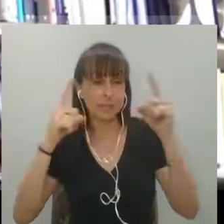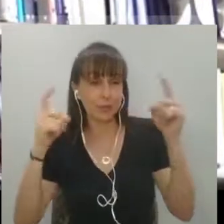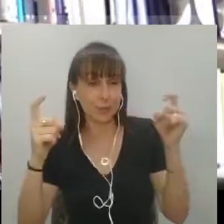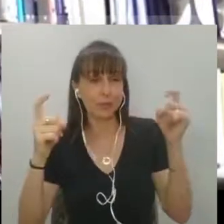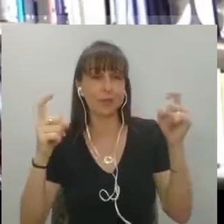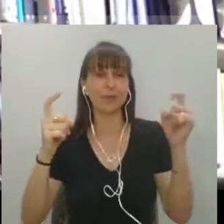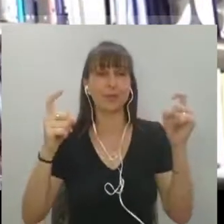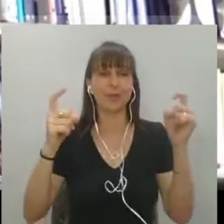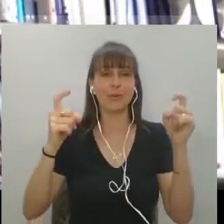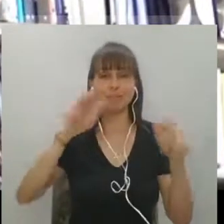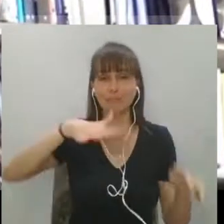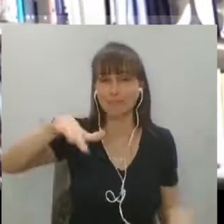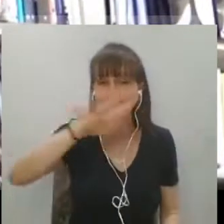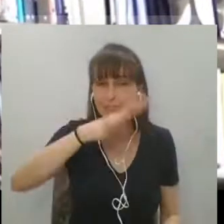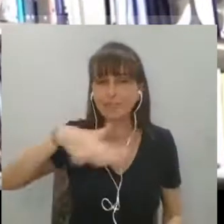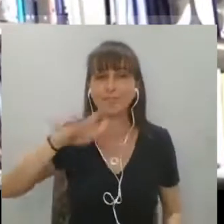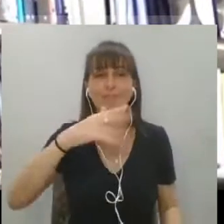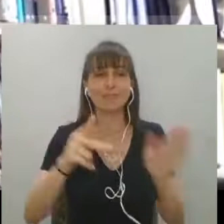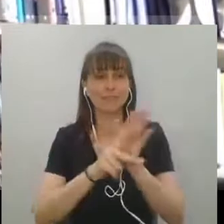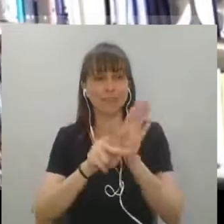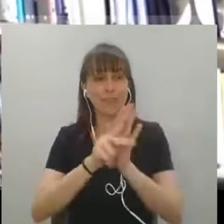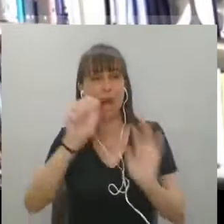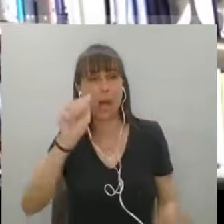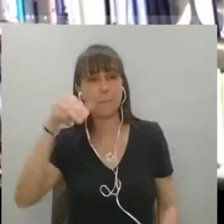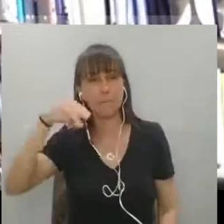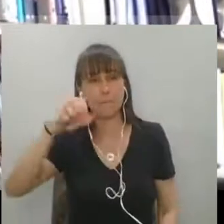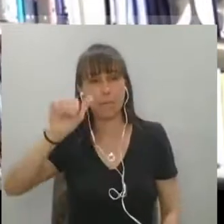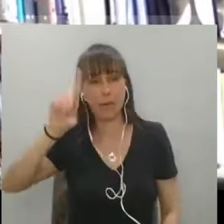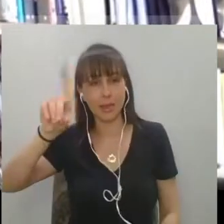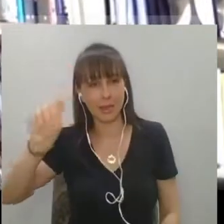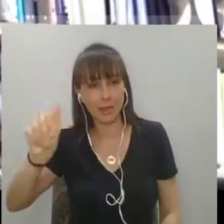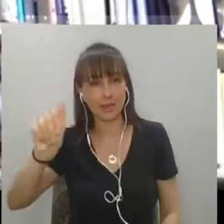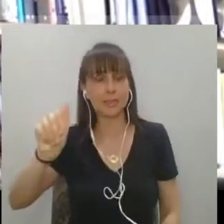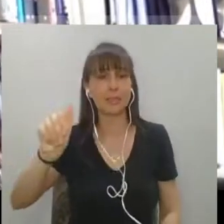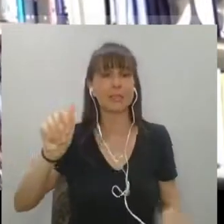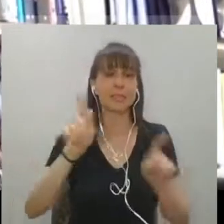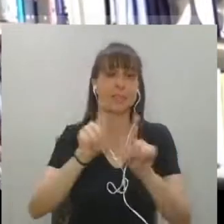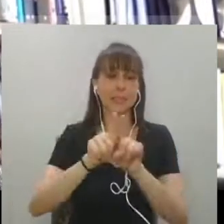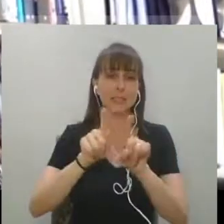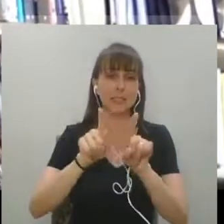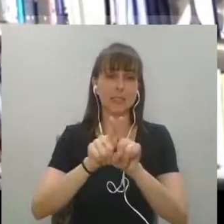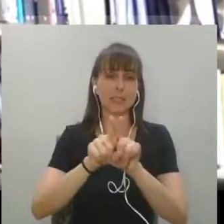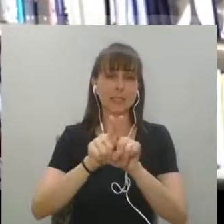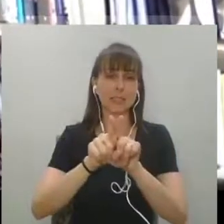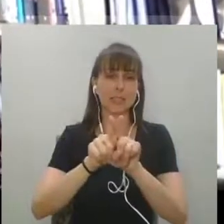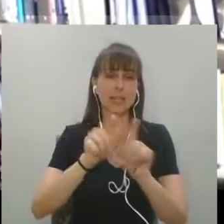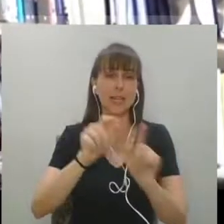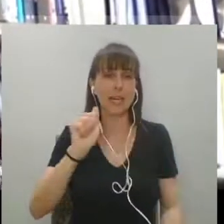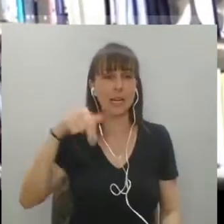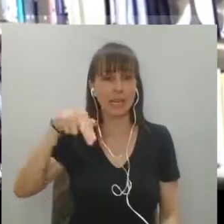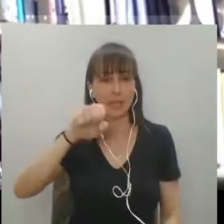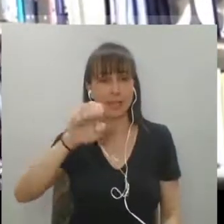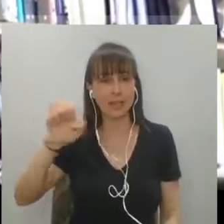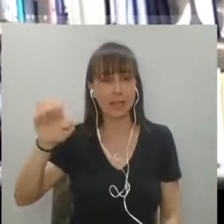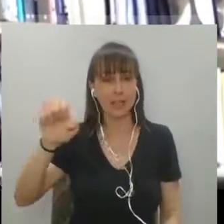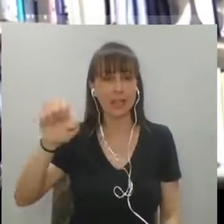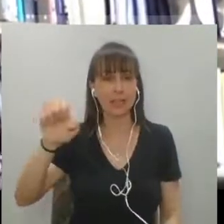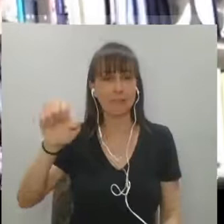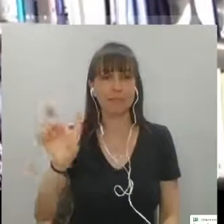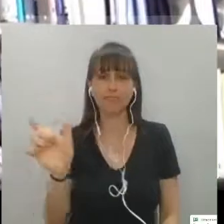Amanda Luzia da Silva, Kaiser Dias e Schwartz e Anne